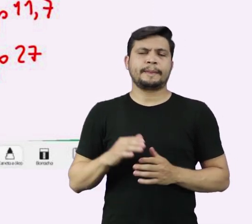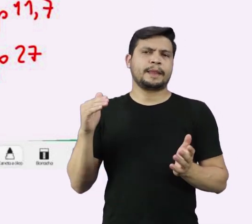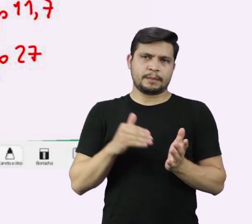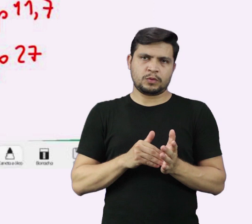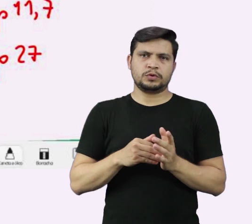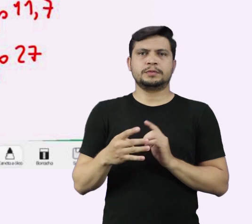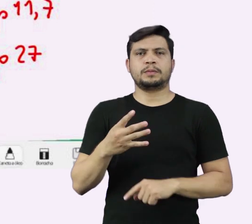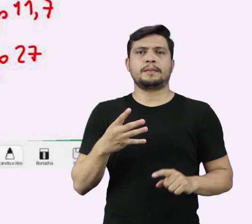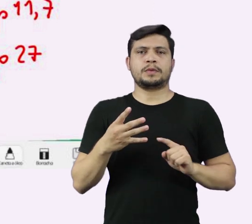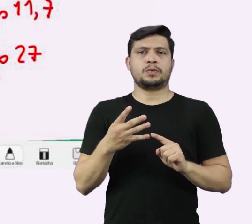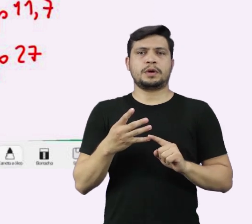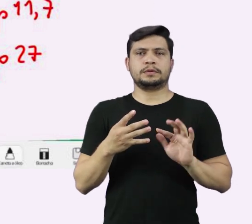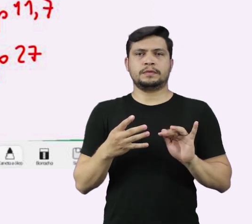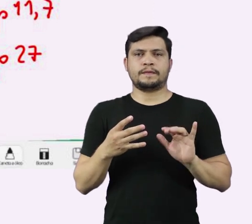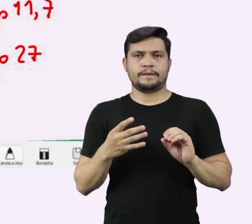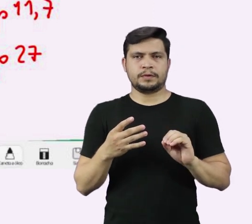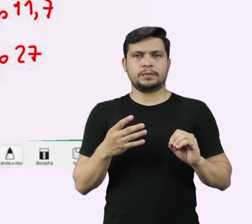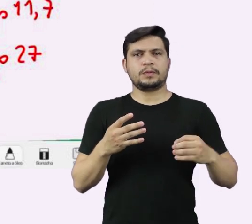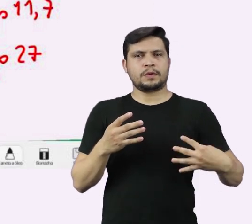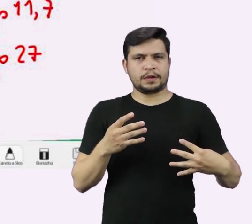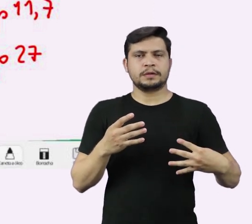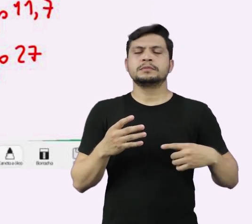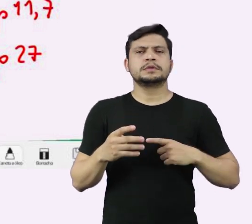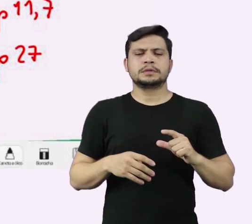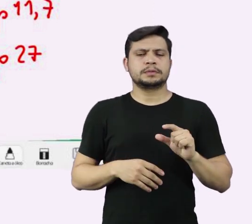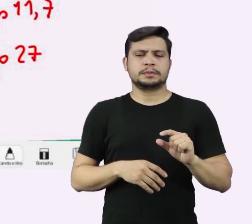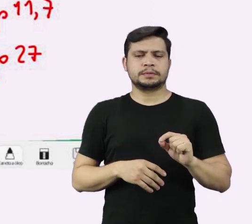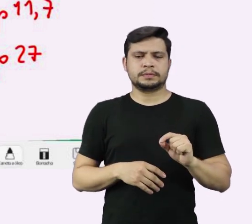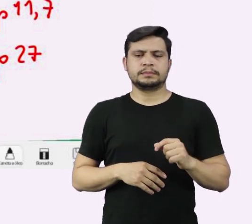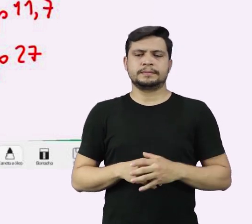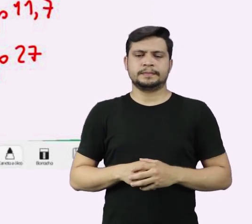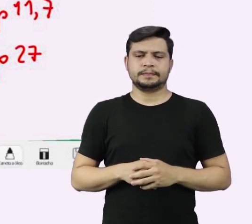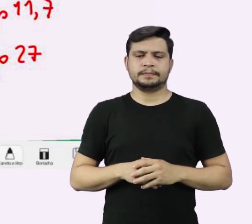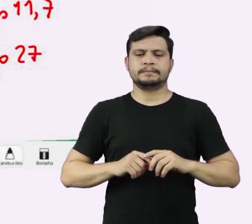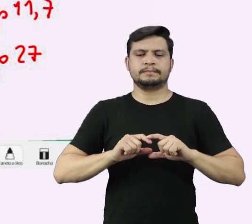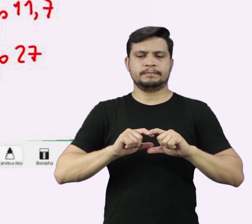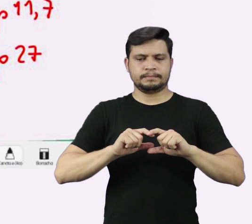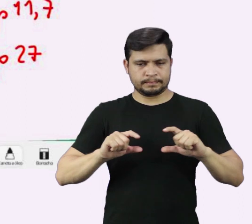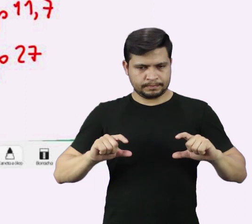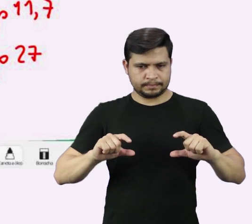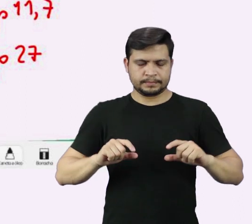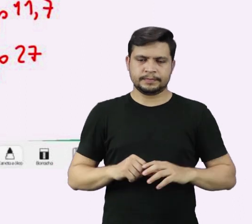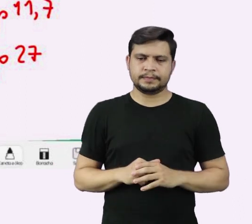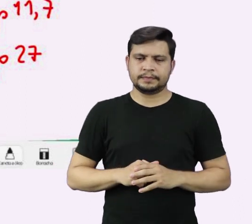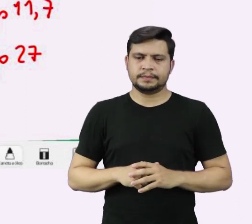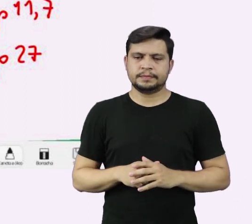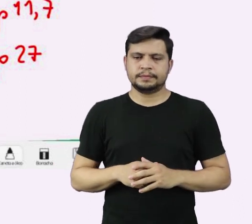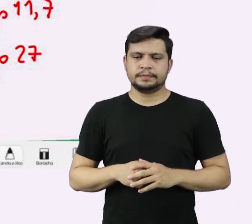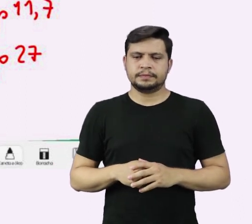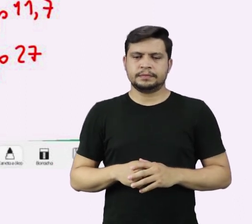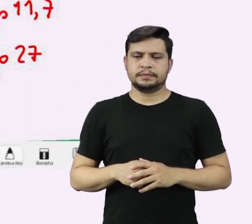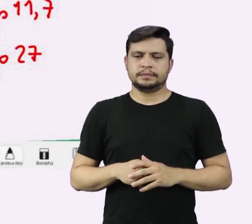o R4, a resistência vai ser a resistividade multiplicado pelo comprimento 4 dividido pela área